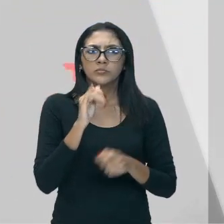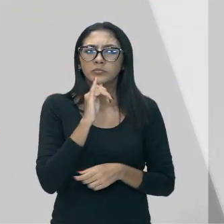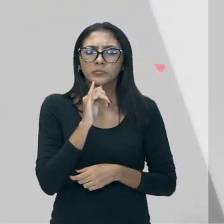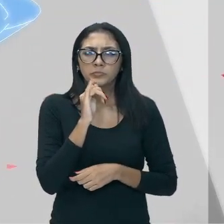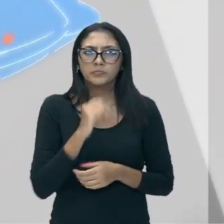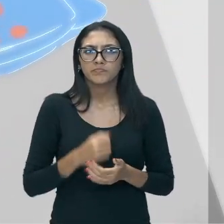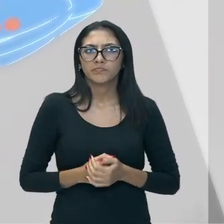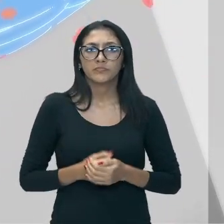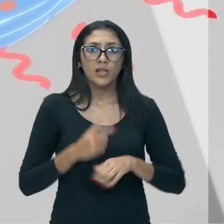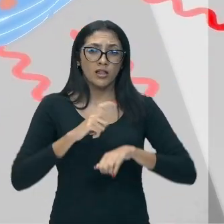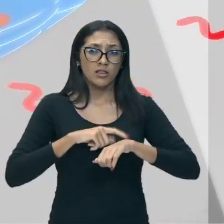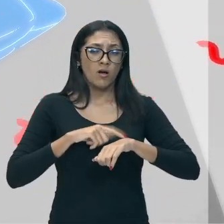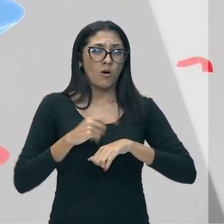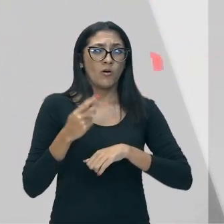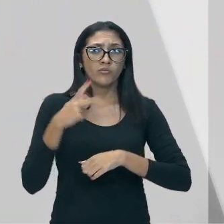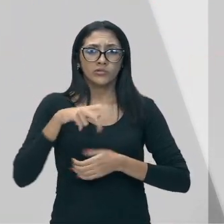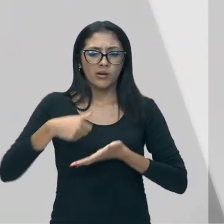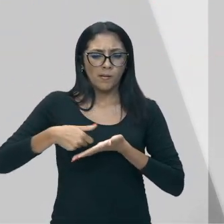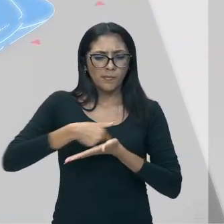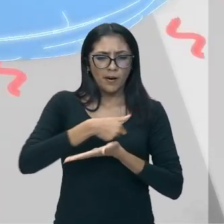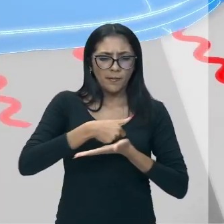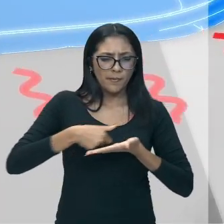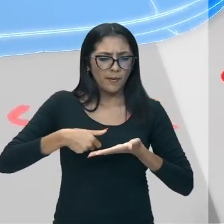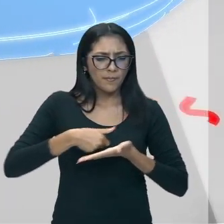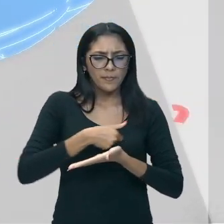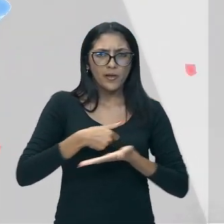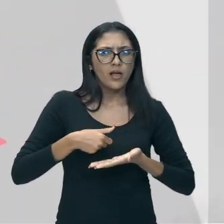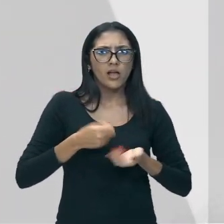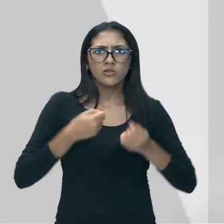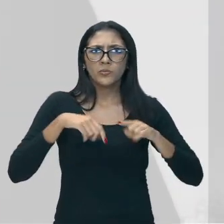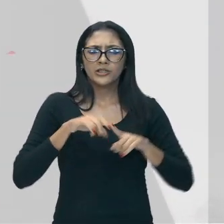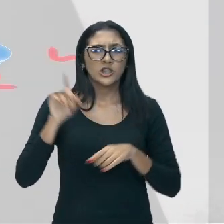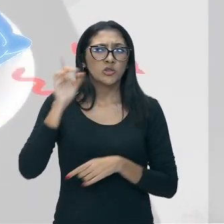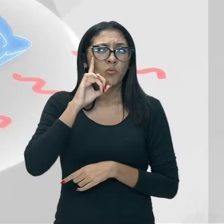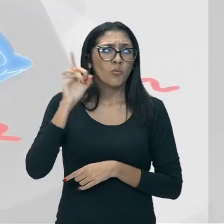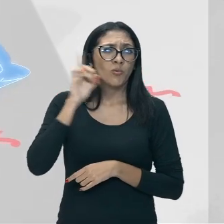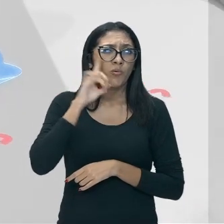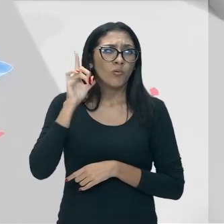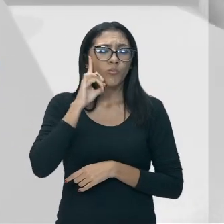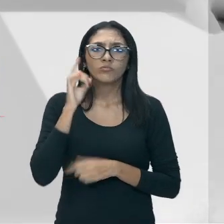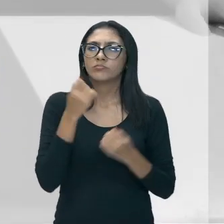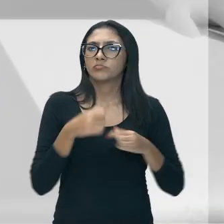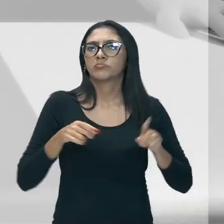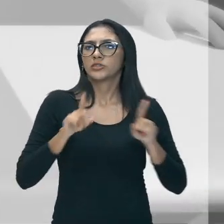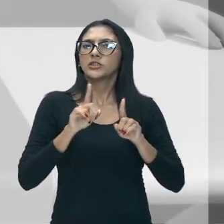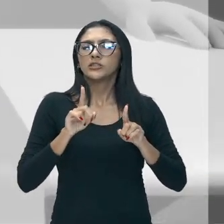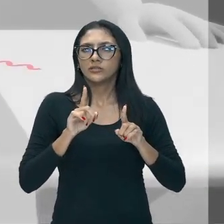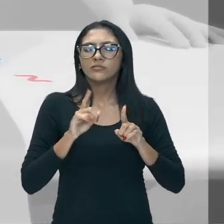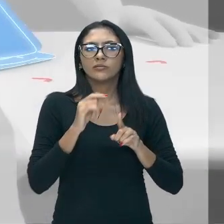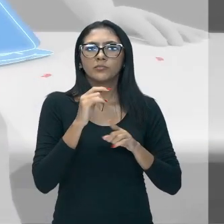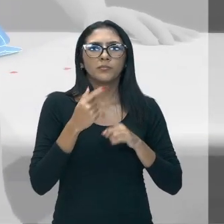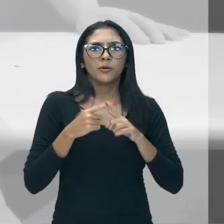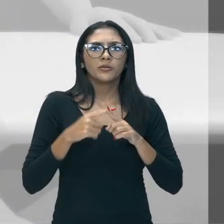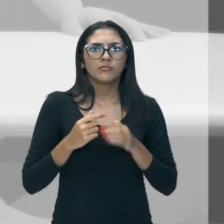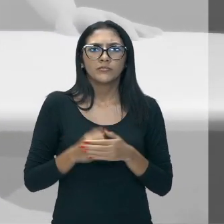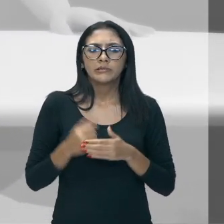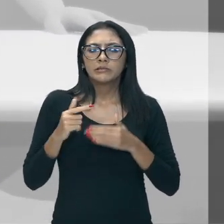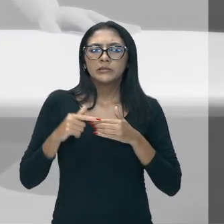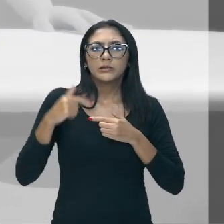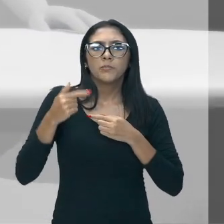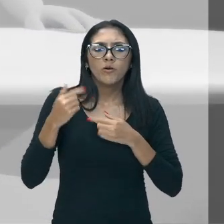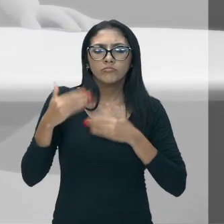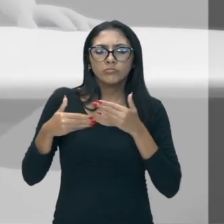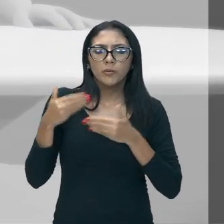as roupas, não tenho que passar roupa todo dia, porque no final do consumo de energia, você terá